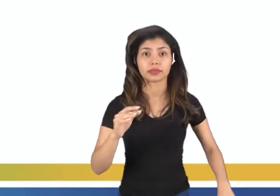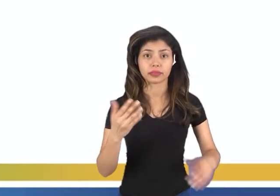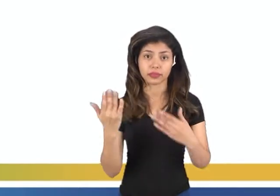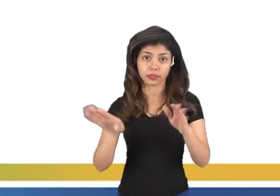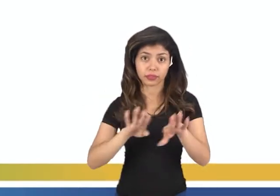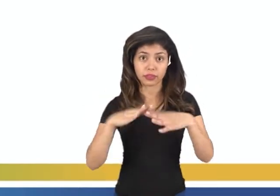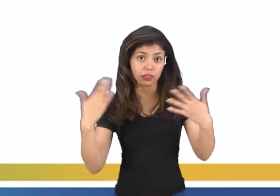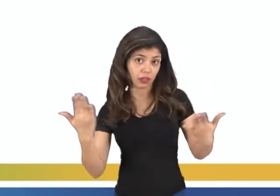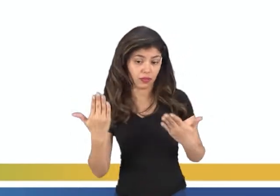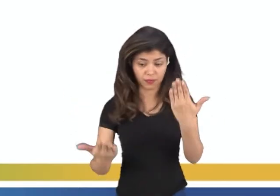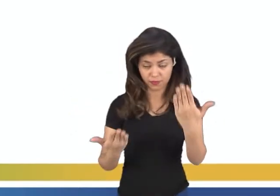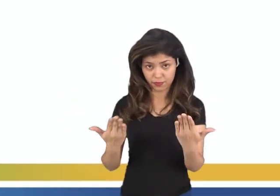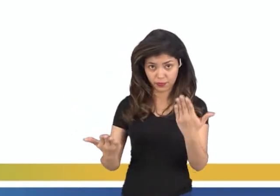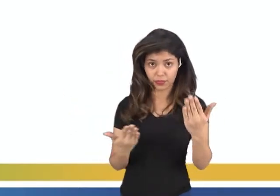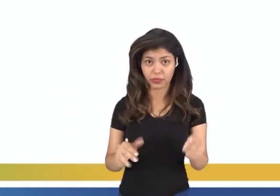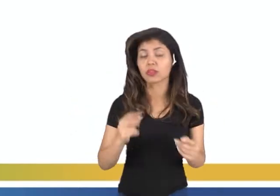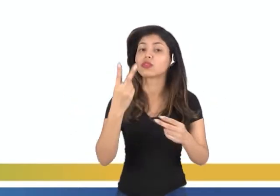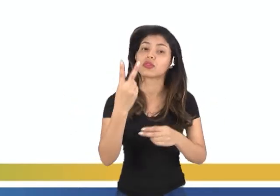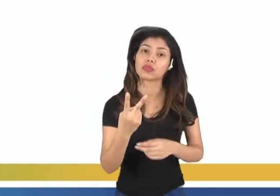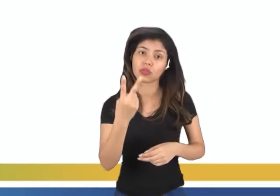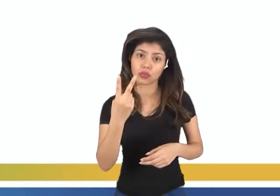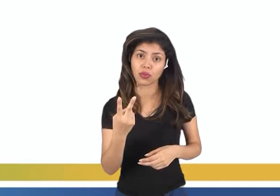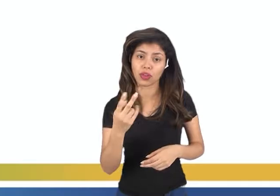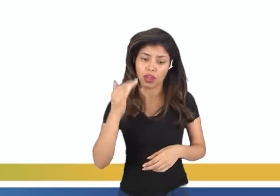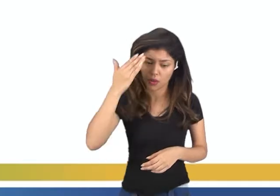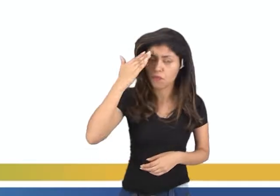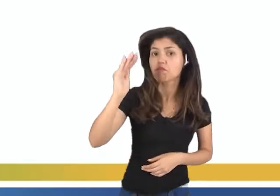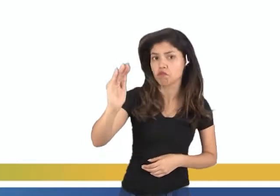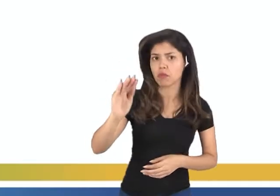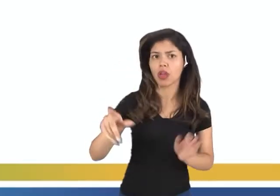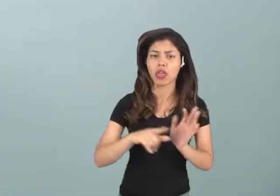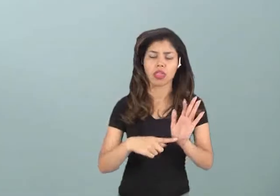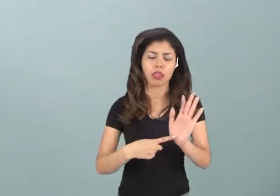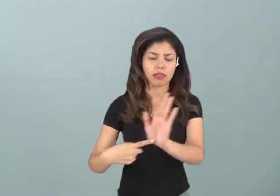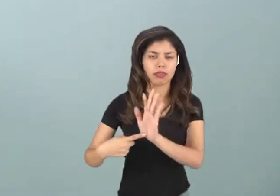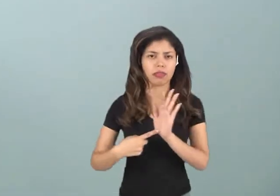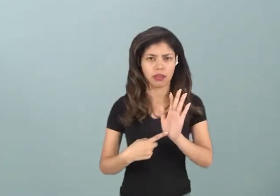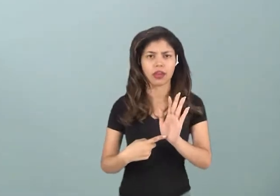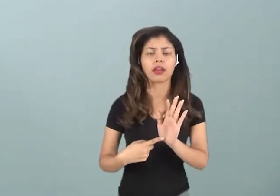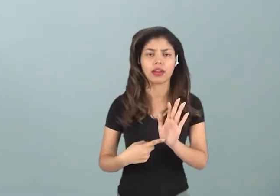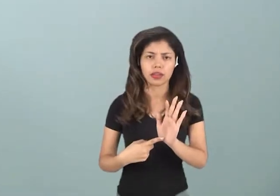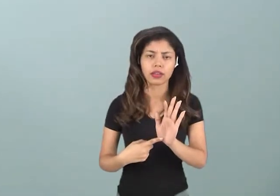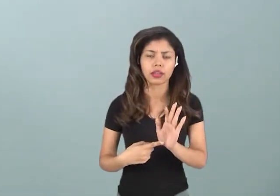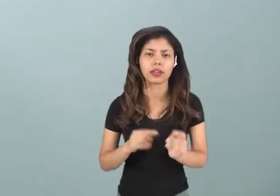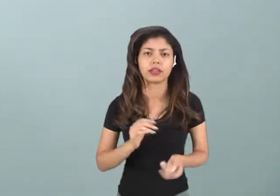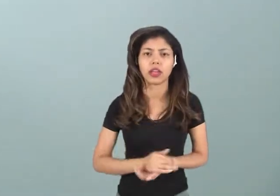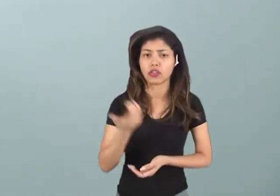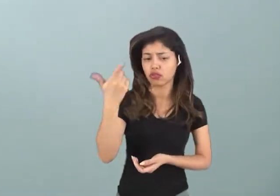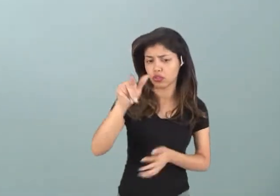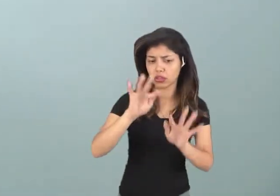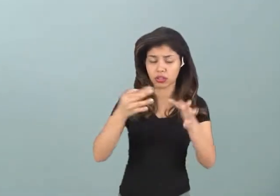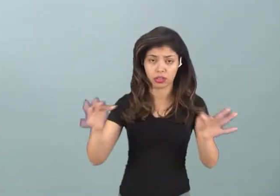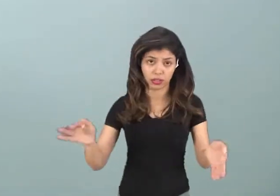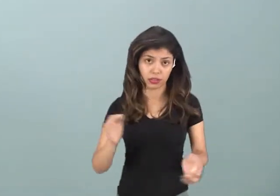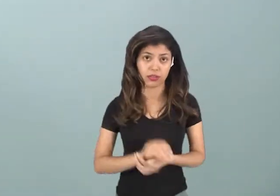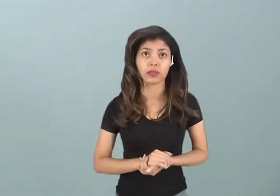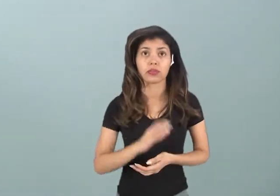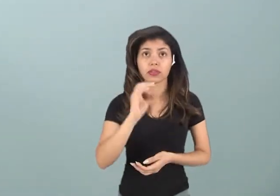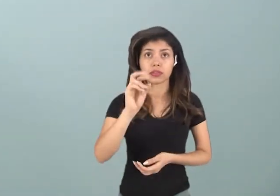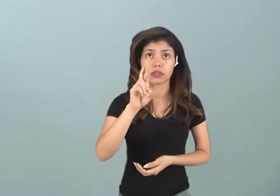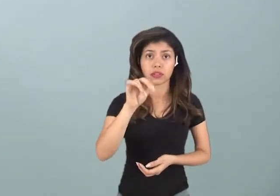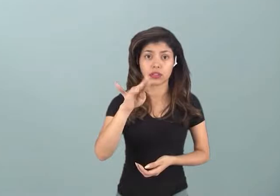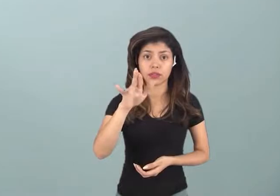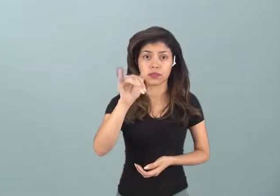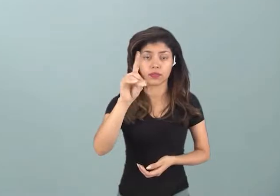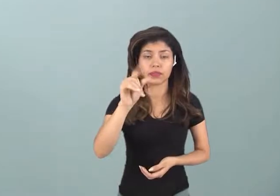né? Ali observamos uma relação de independência. Ou seja, novamente, é uma oração coordenada,